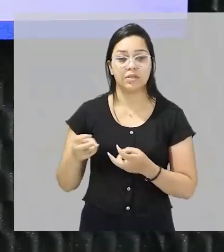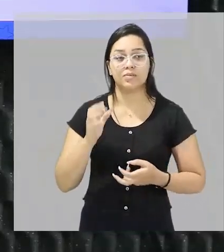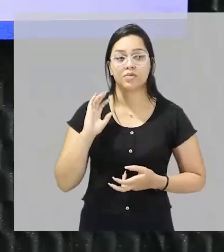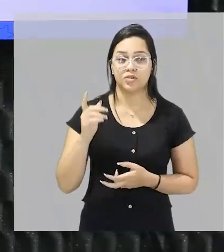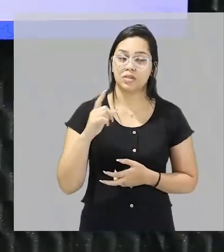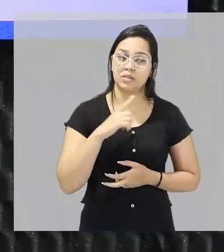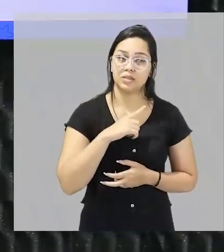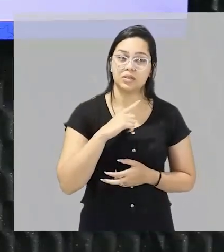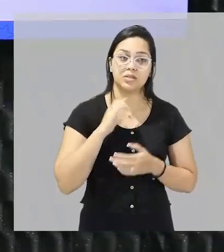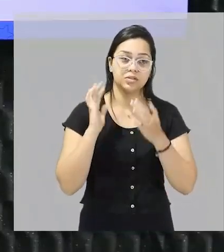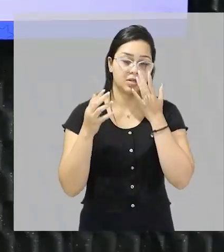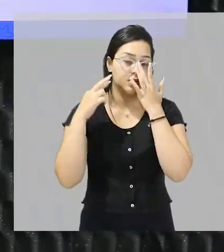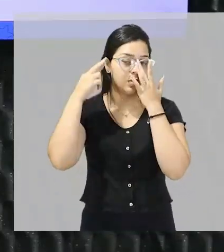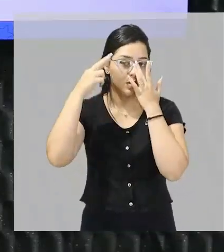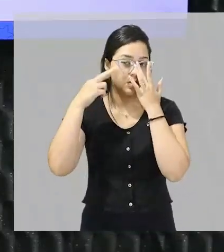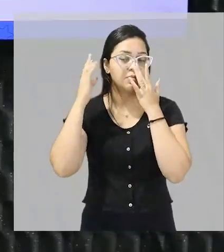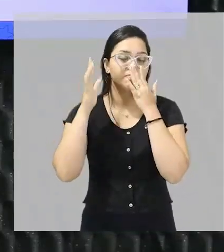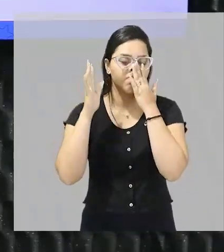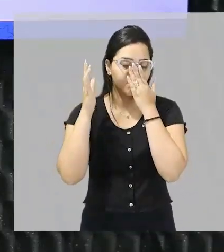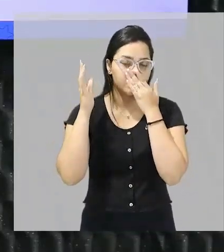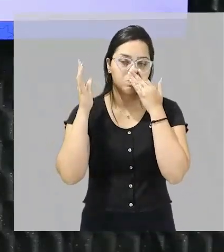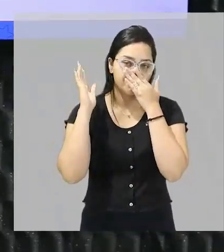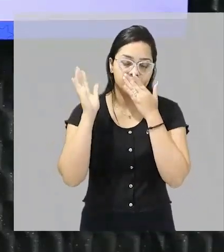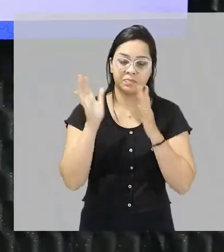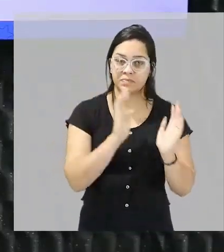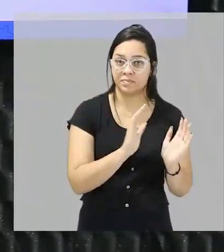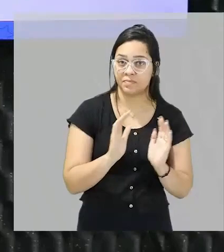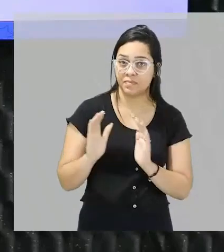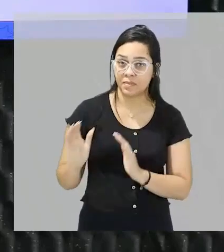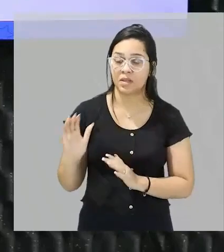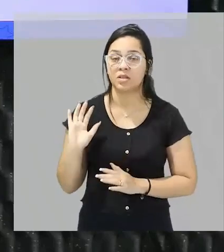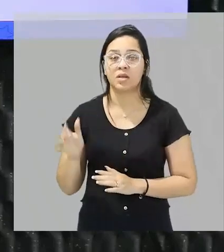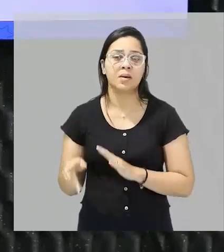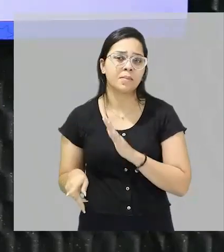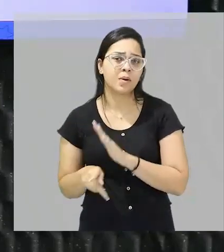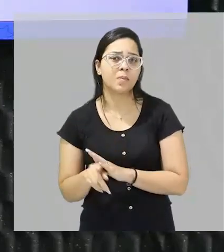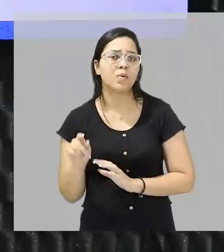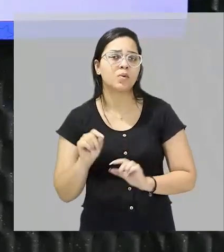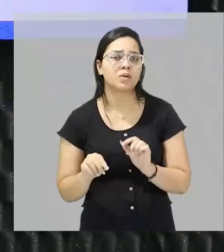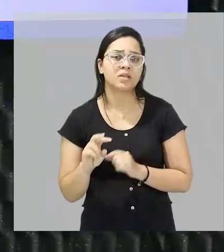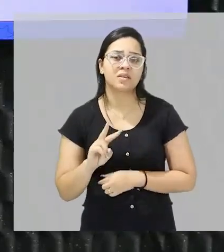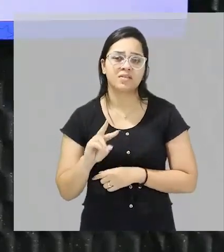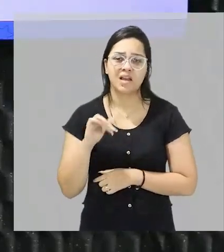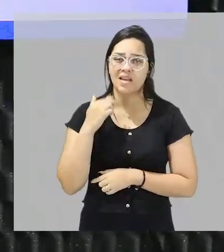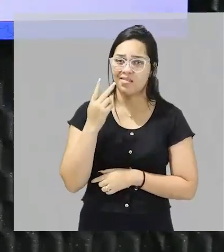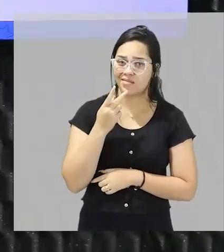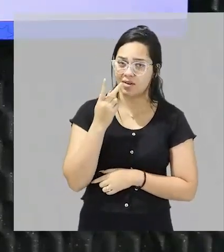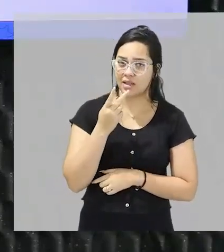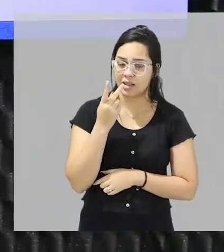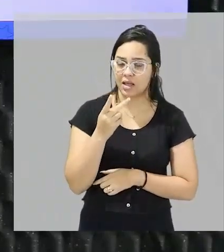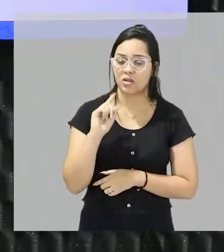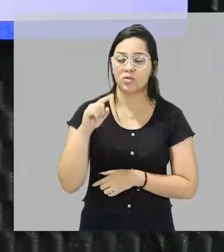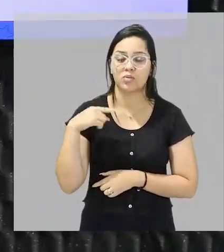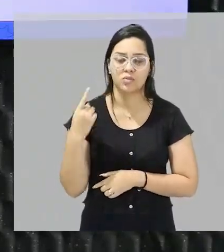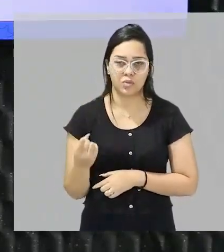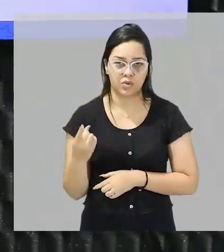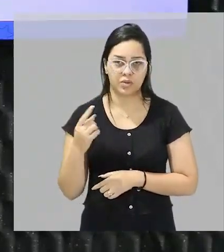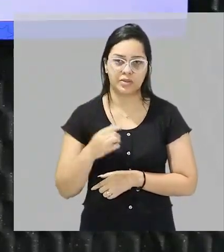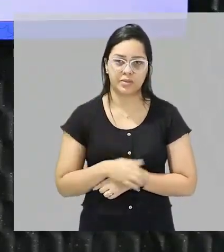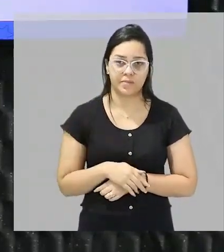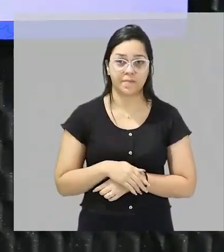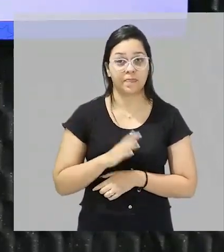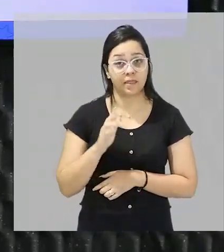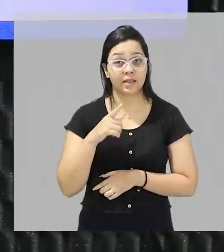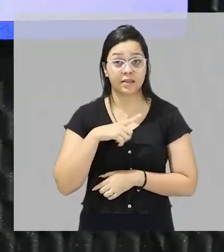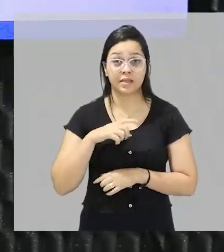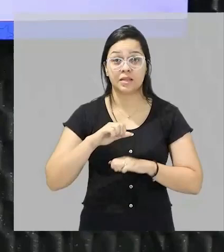linha de raciocínio. Ela já deixa ali a deixa do que ela irá colocar no próximo parágrafo. Já deixou